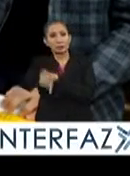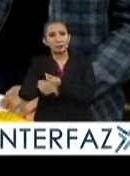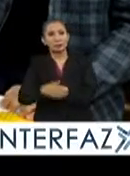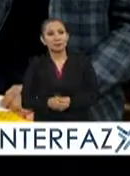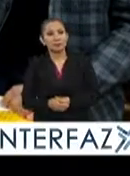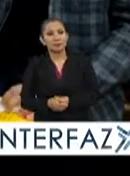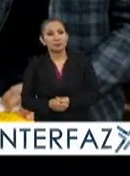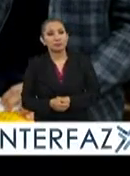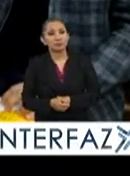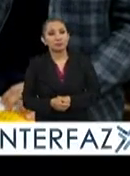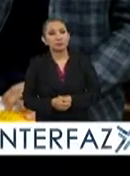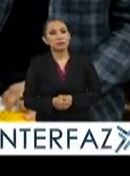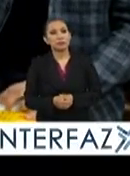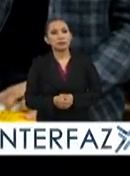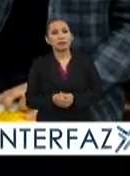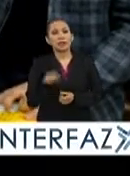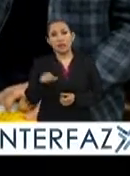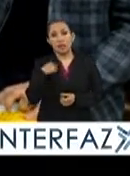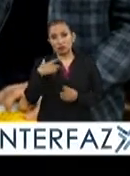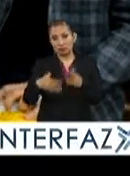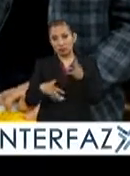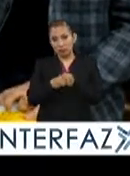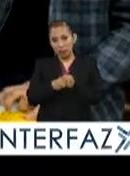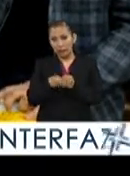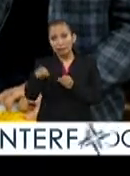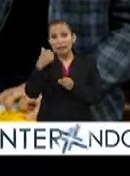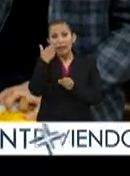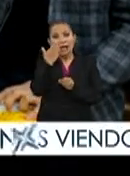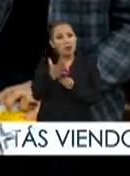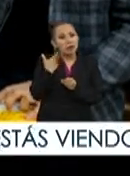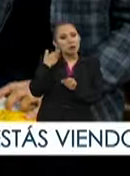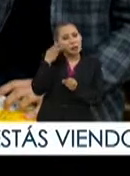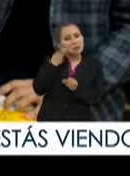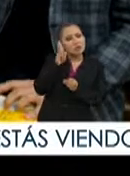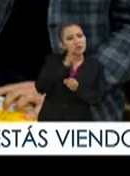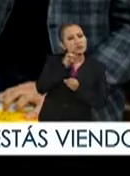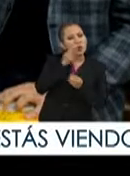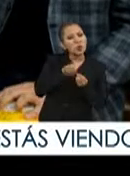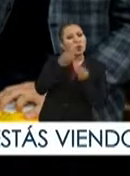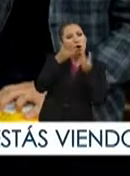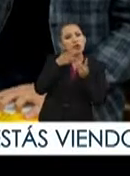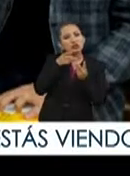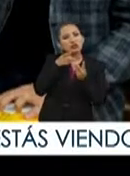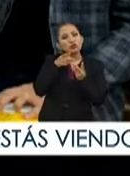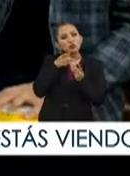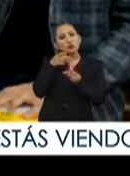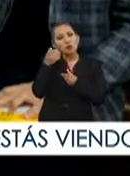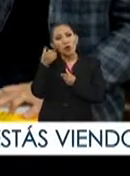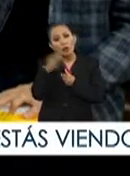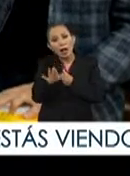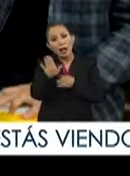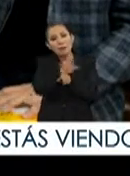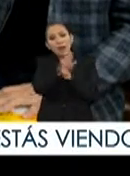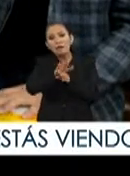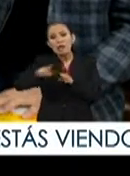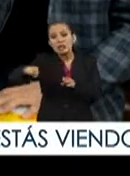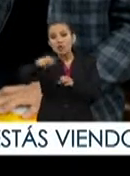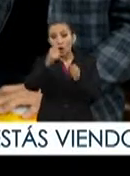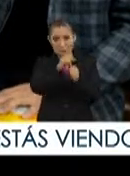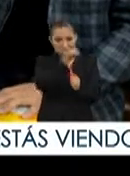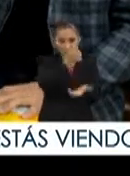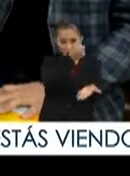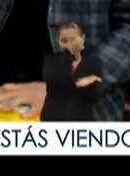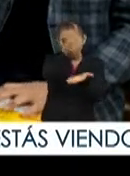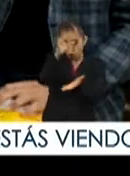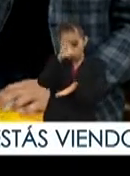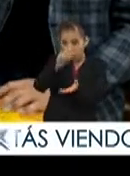feitos e ao estudar isso, nós queremos medir para saber quanto que foi beneficiado a partir do investimento